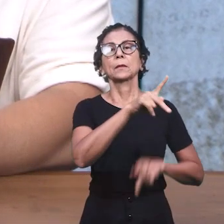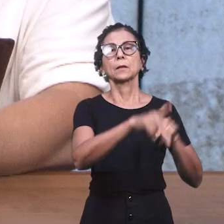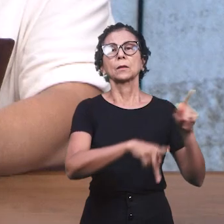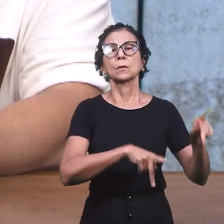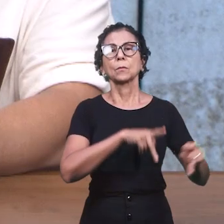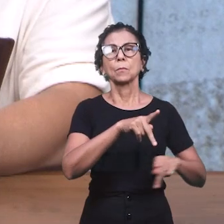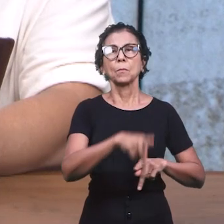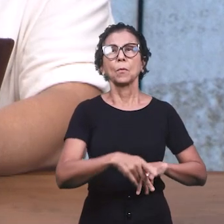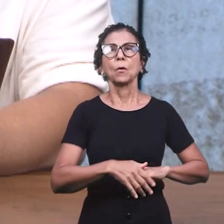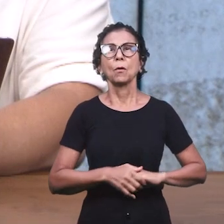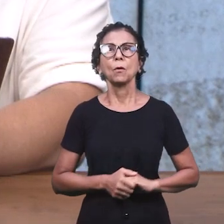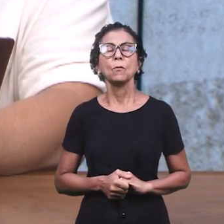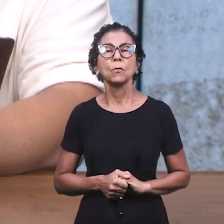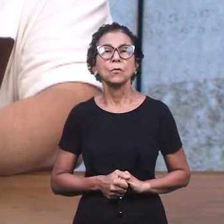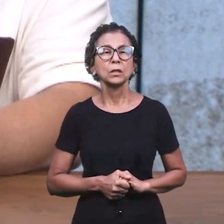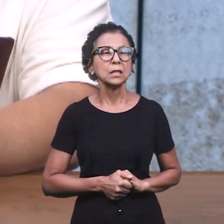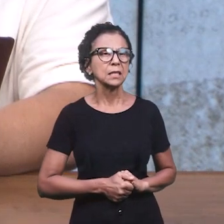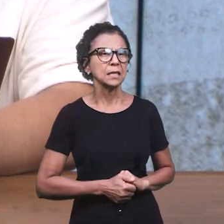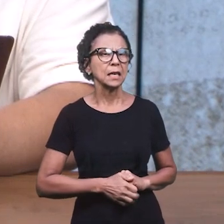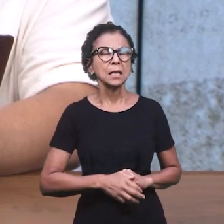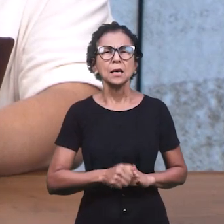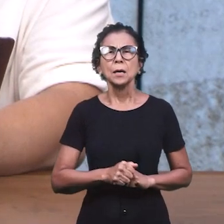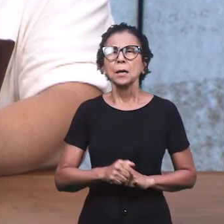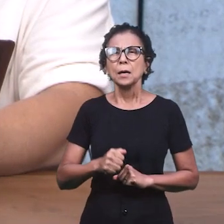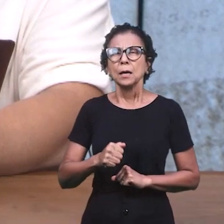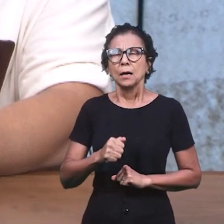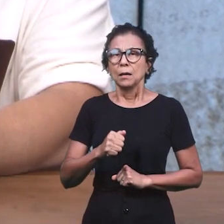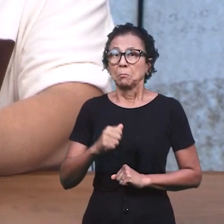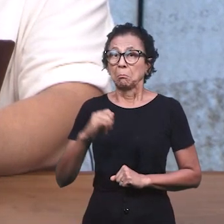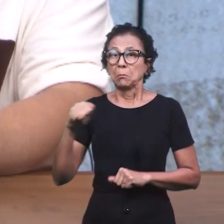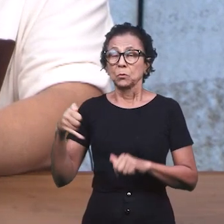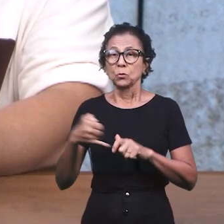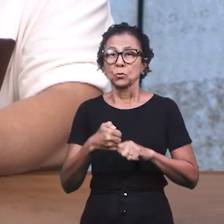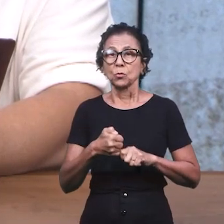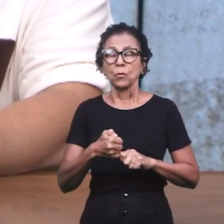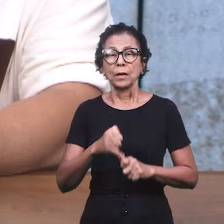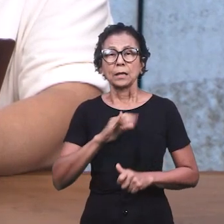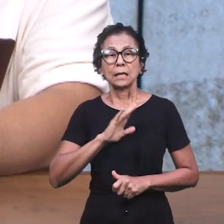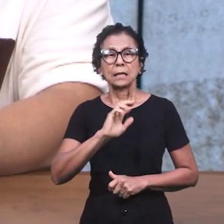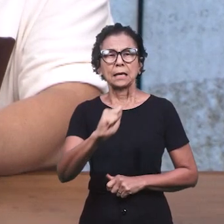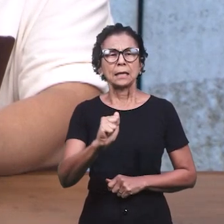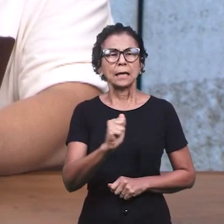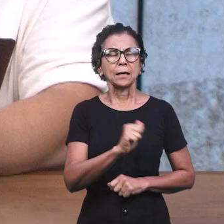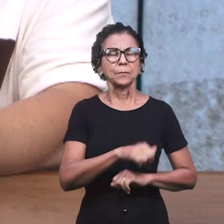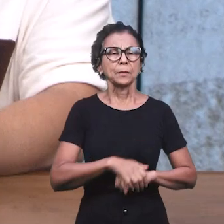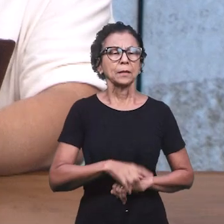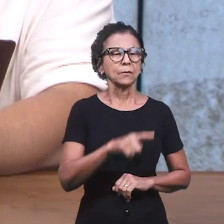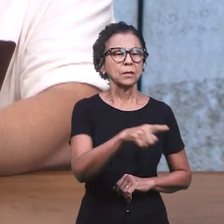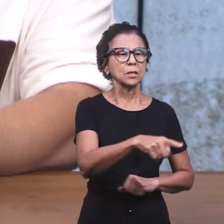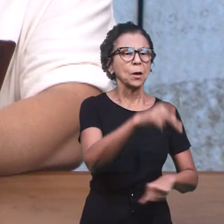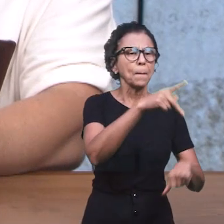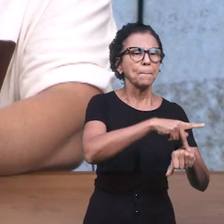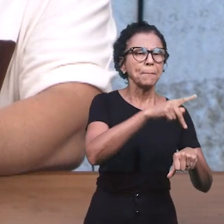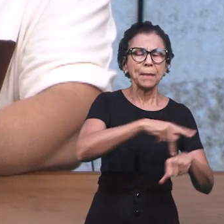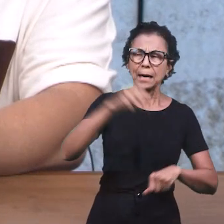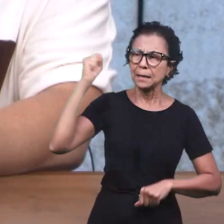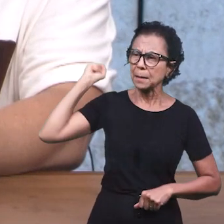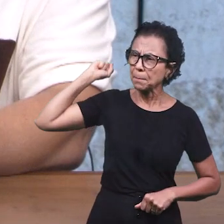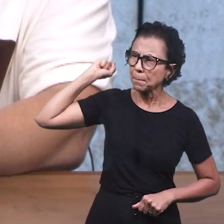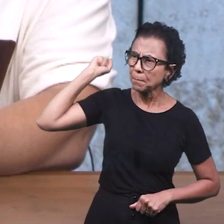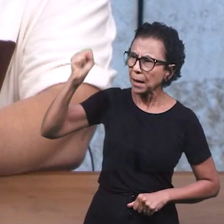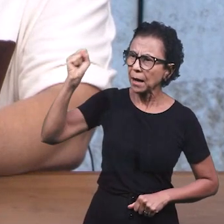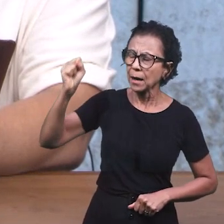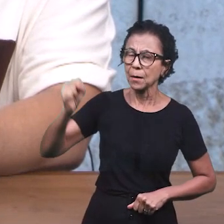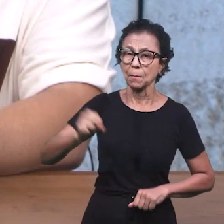os apedrejassem com pedras. Porém a glória do Senhor apareceu na tenda da congregação